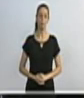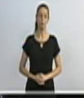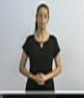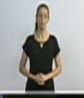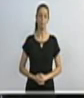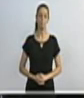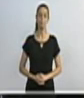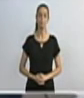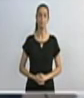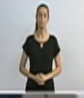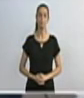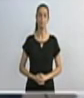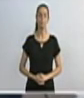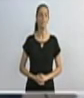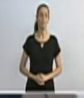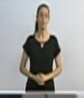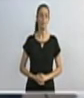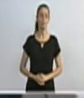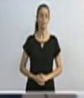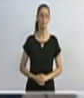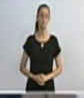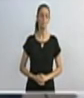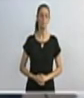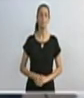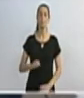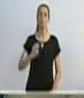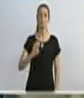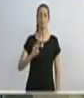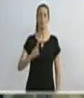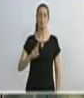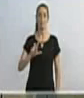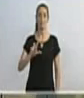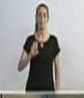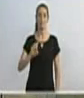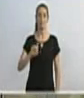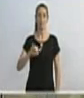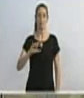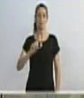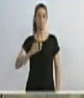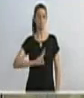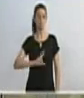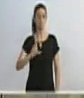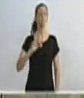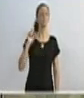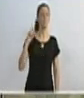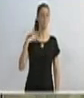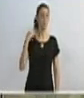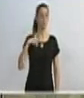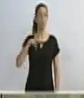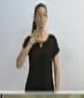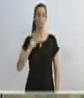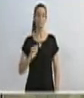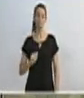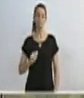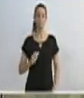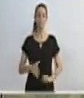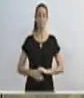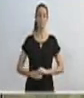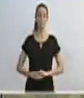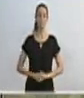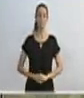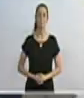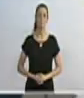Senhor Erlédio Pedro Pering, nesse ato representando a deputada estadual Ana Paula Lima.